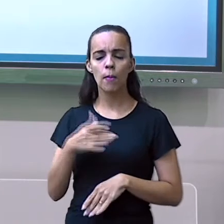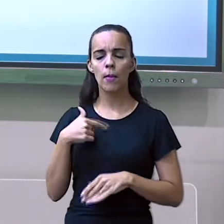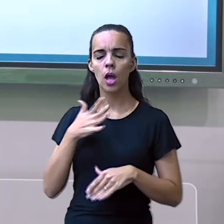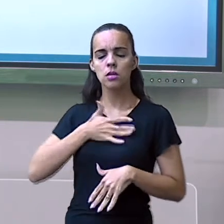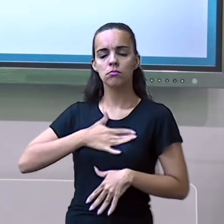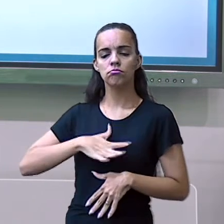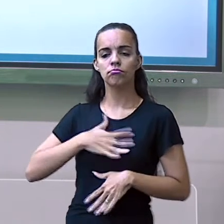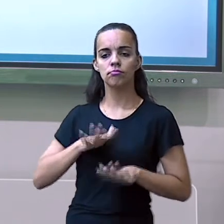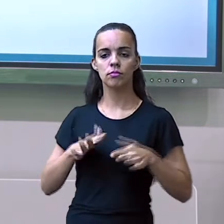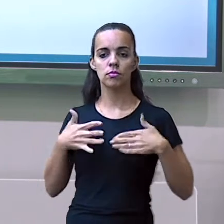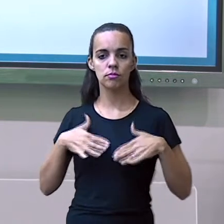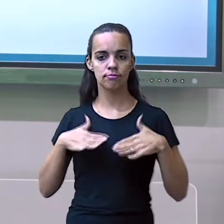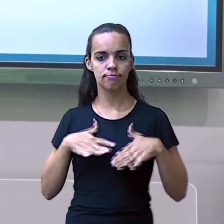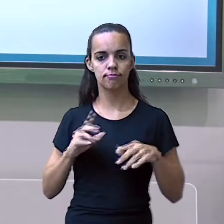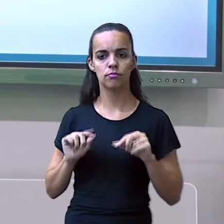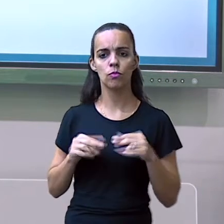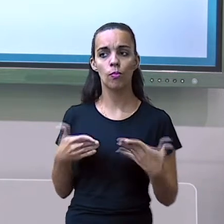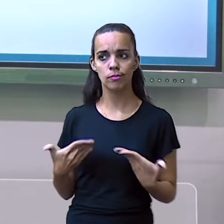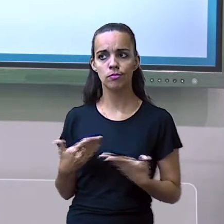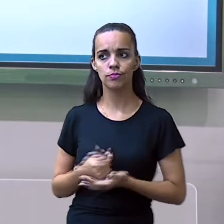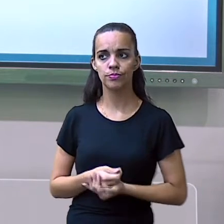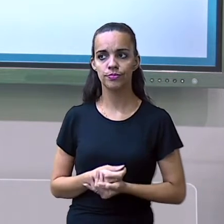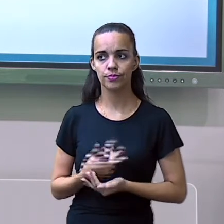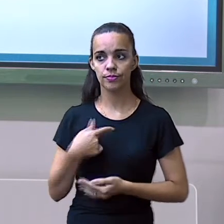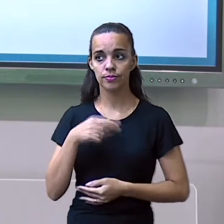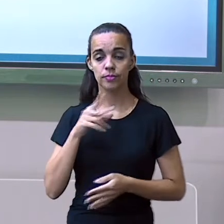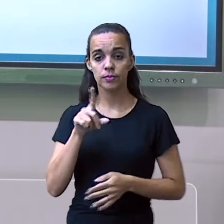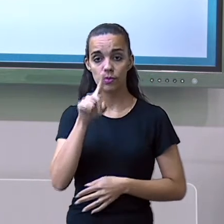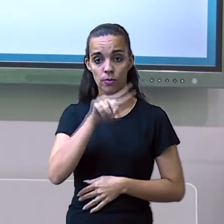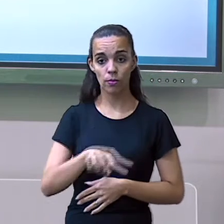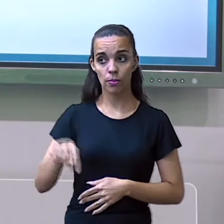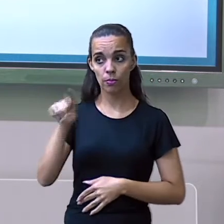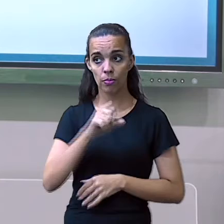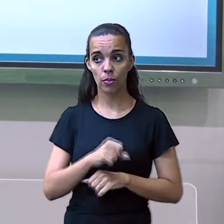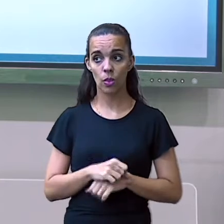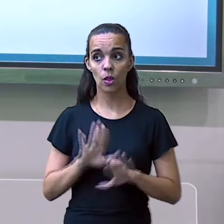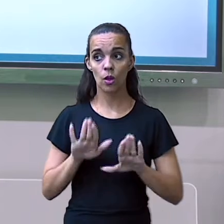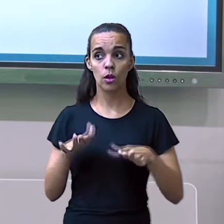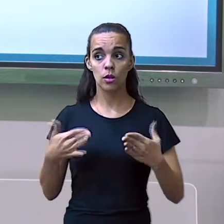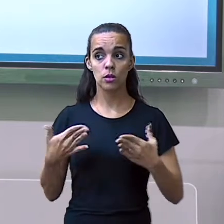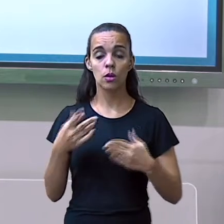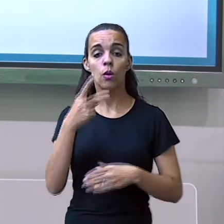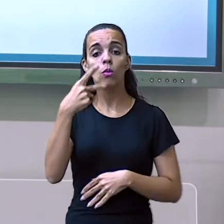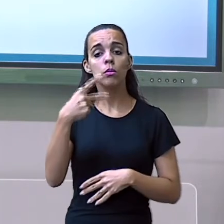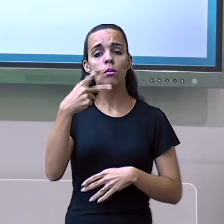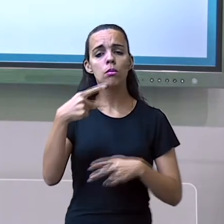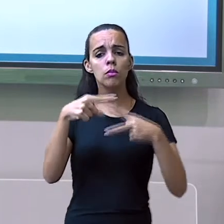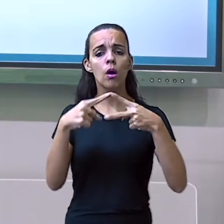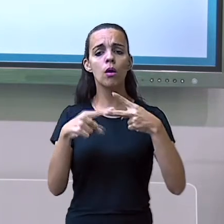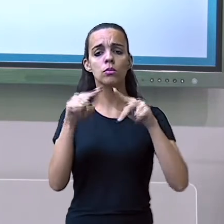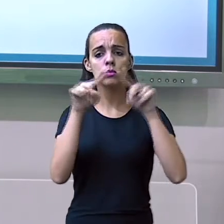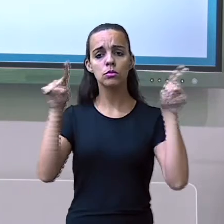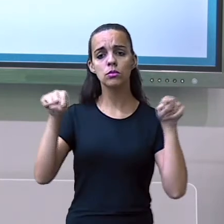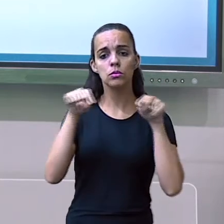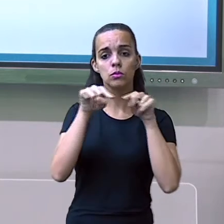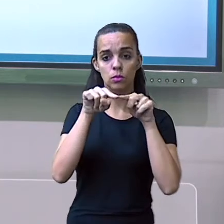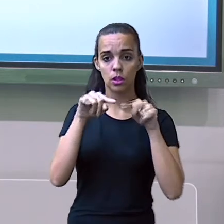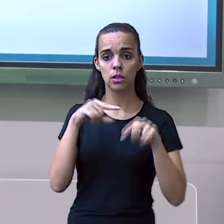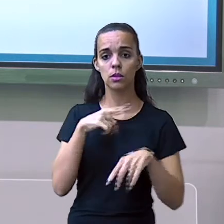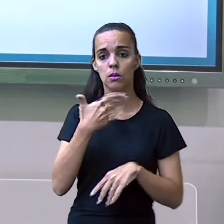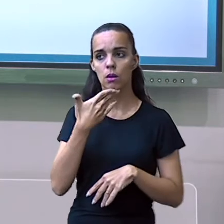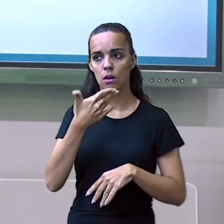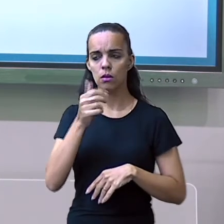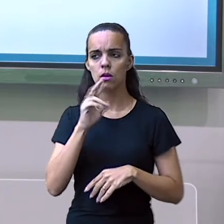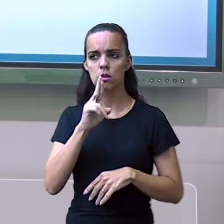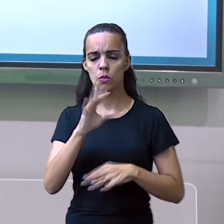agradável. E aí, vamos circular qual dos dois textos a leitura ficou